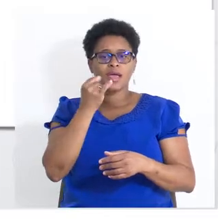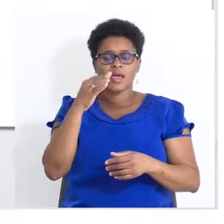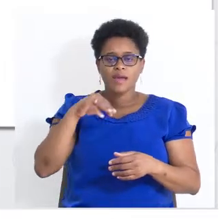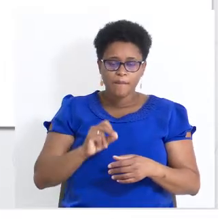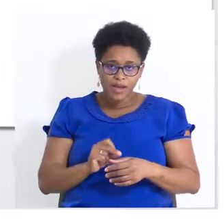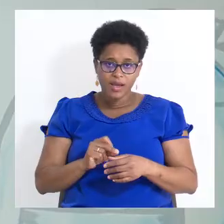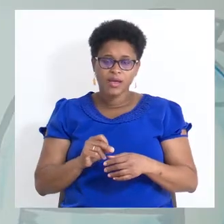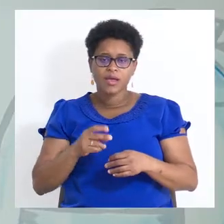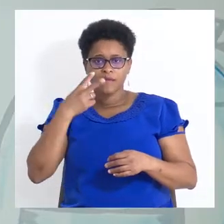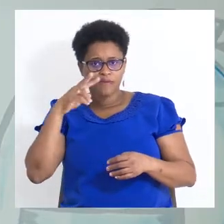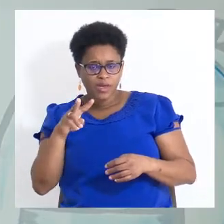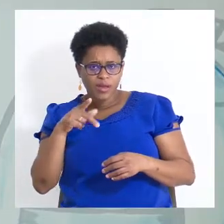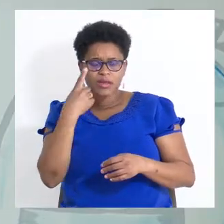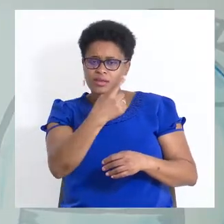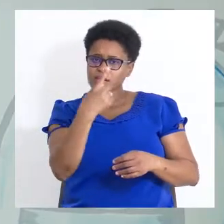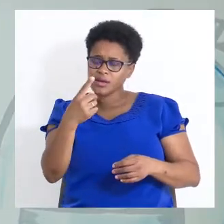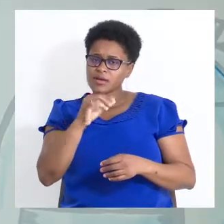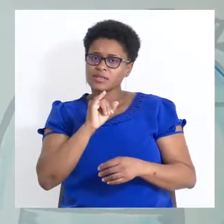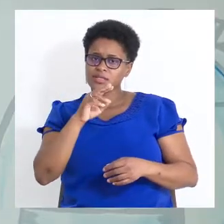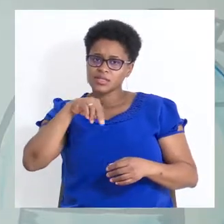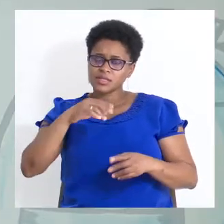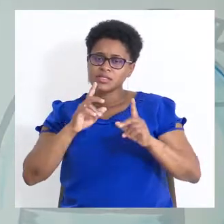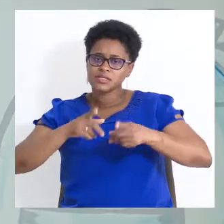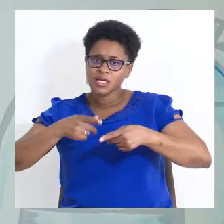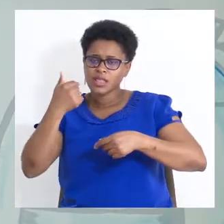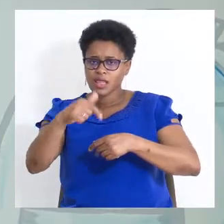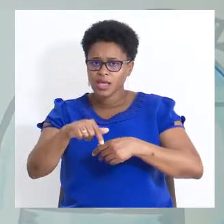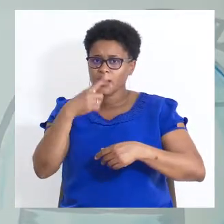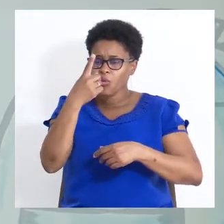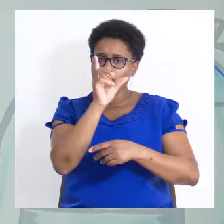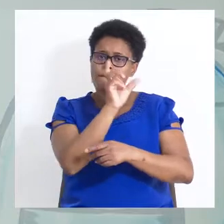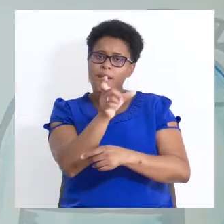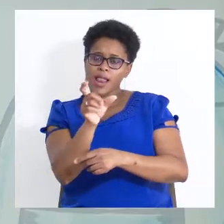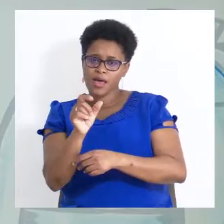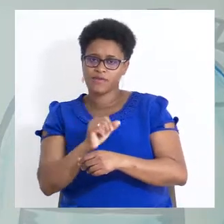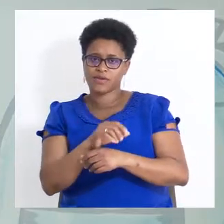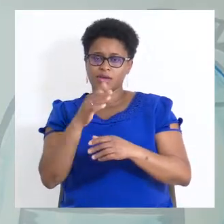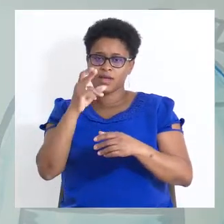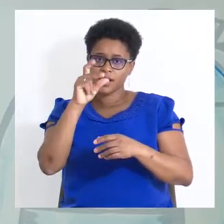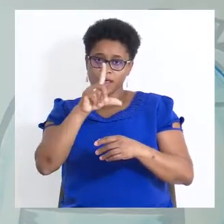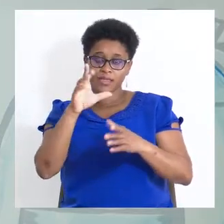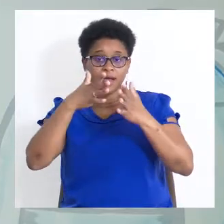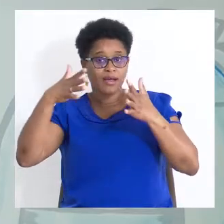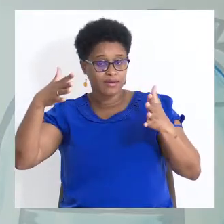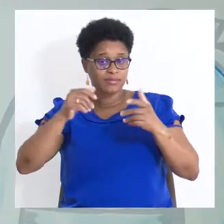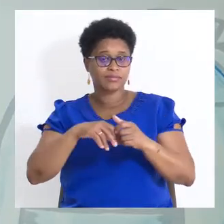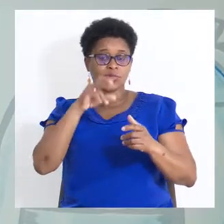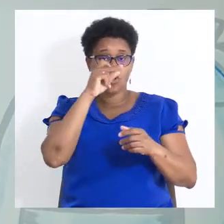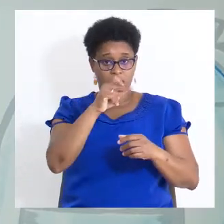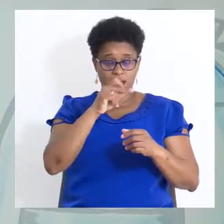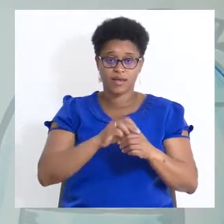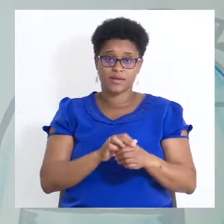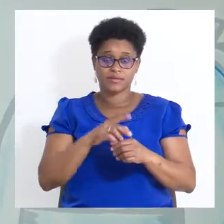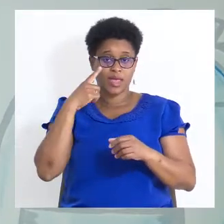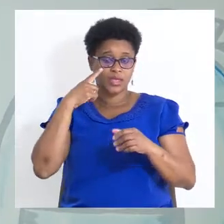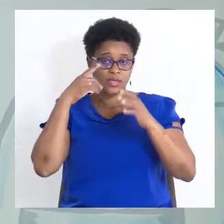Eichmann. Repare que cada inicial tem uma palavra em maiúscula. O